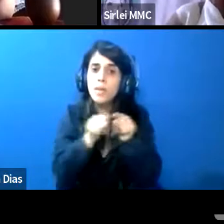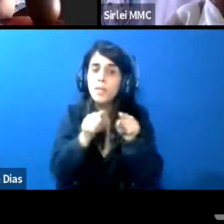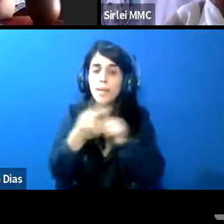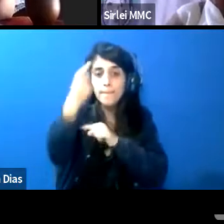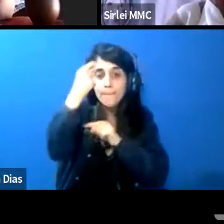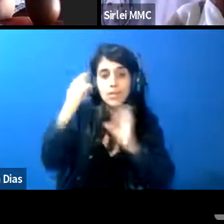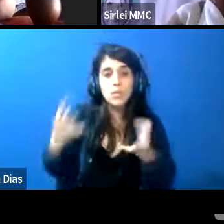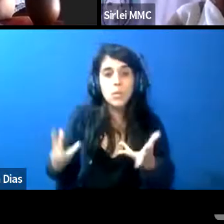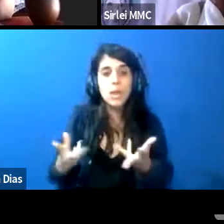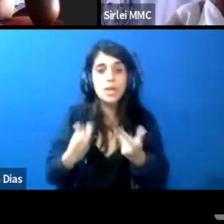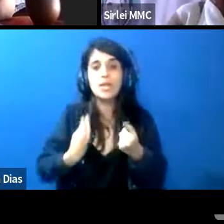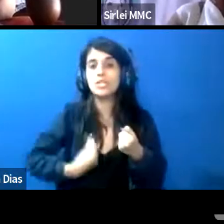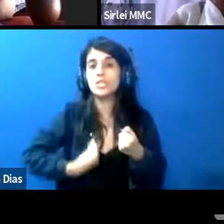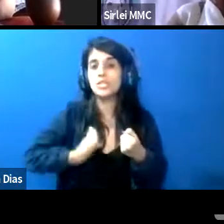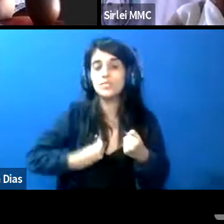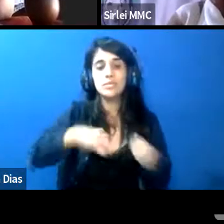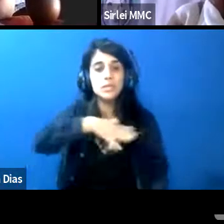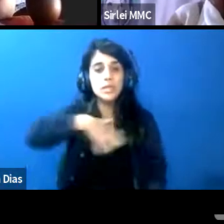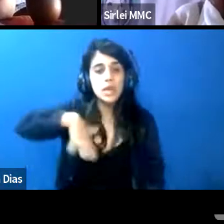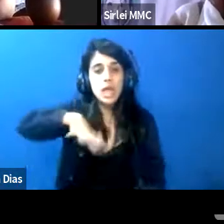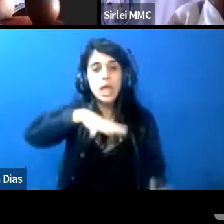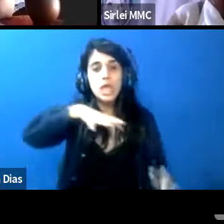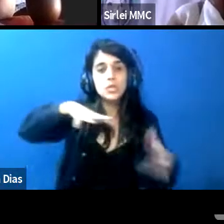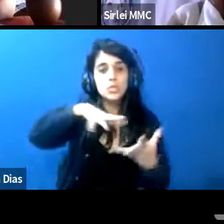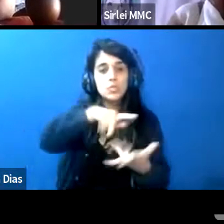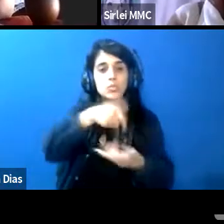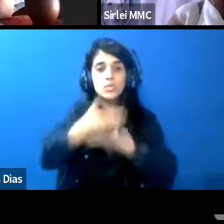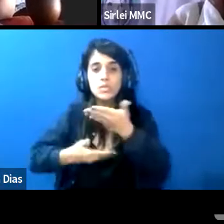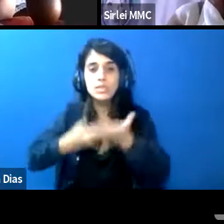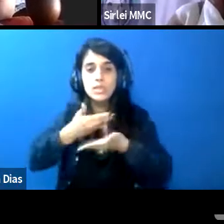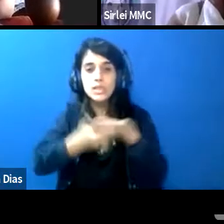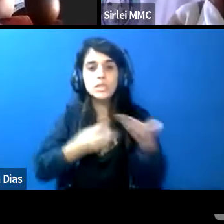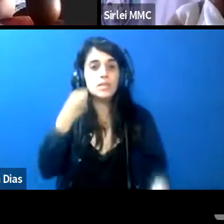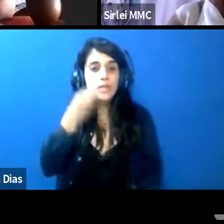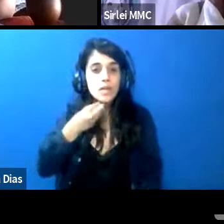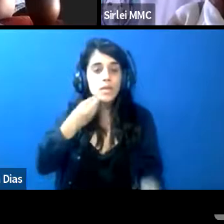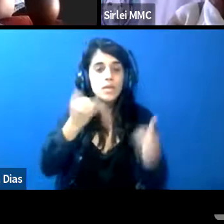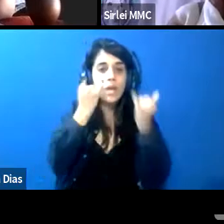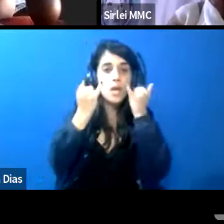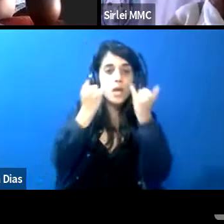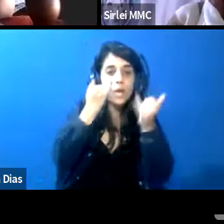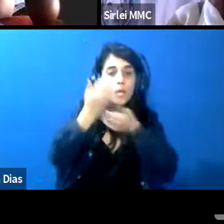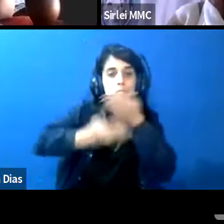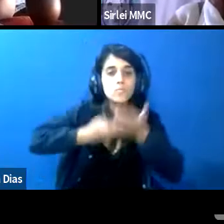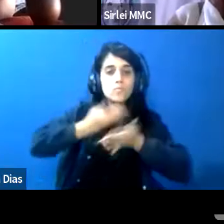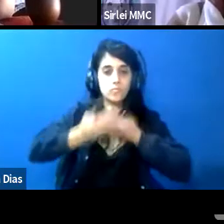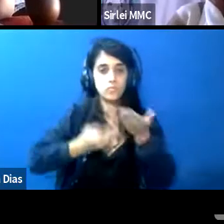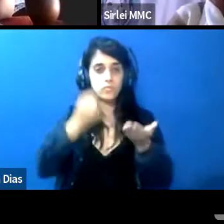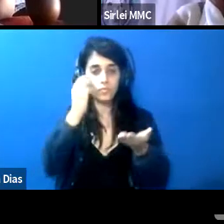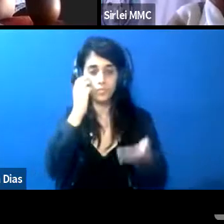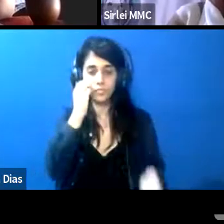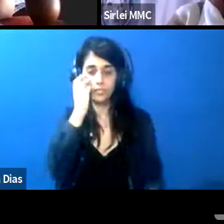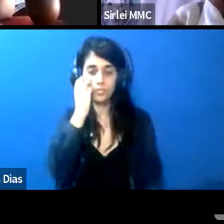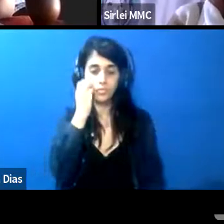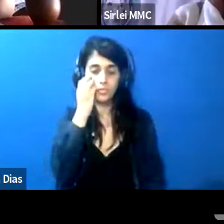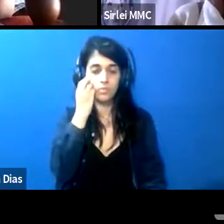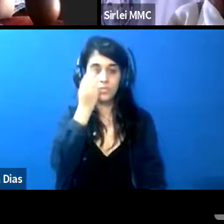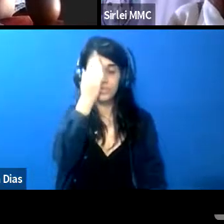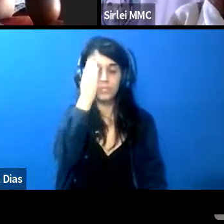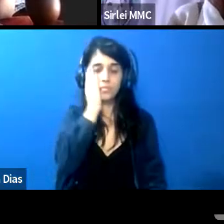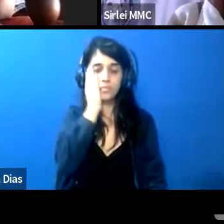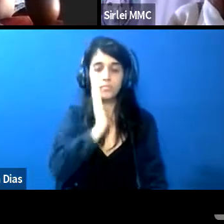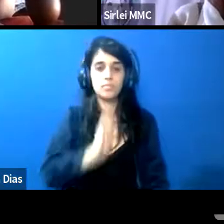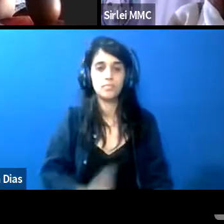de vida, de contexto, de mundo, de troca, de experiências e de saberes. E as mulheres são